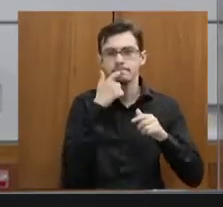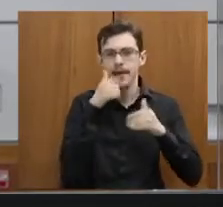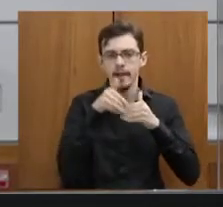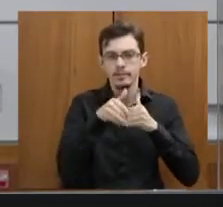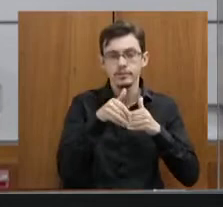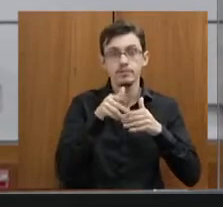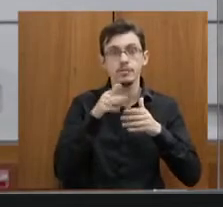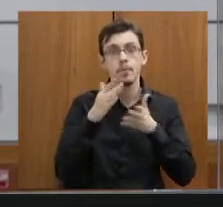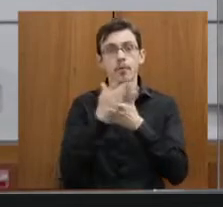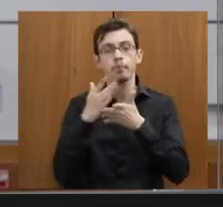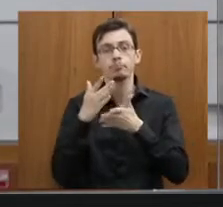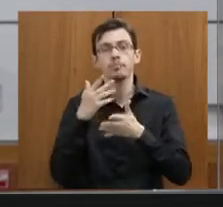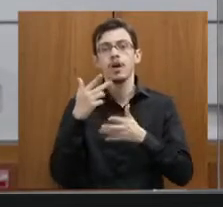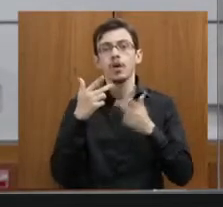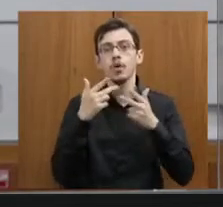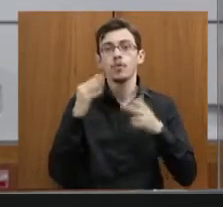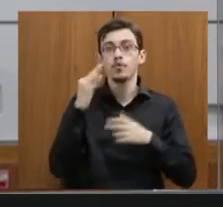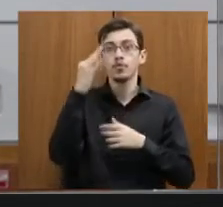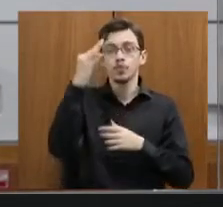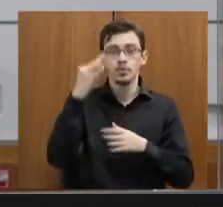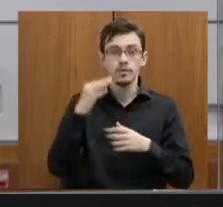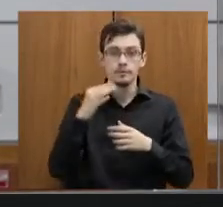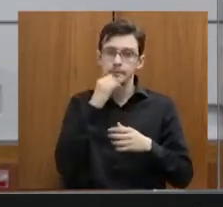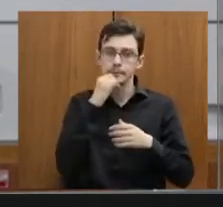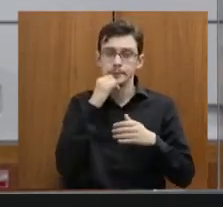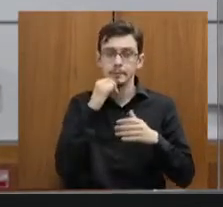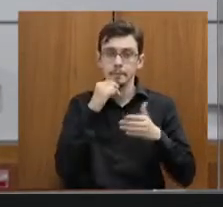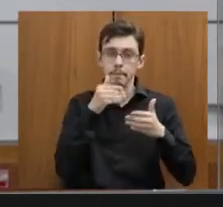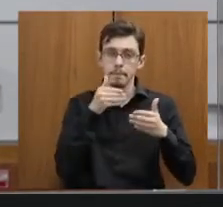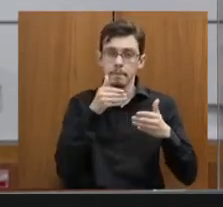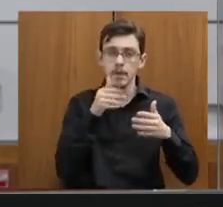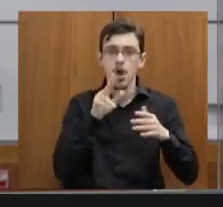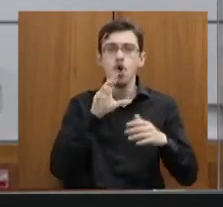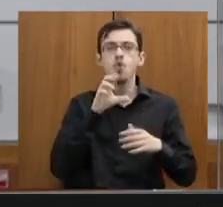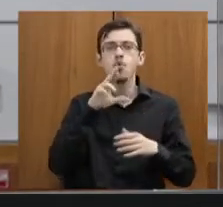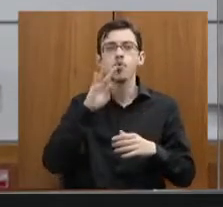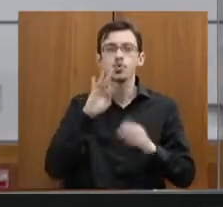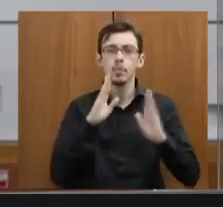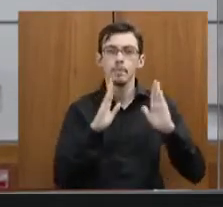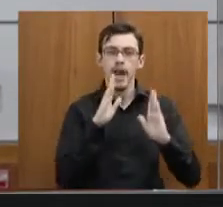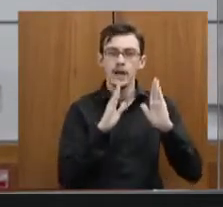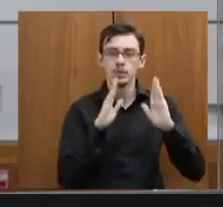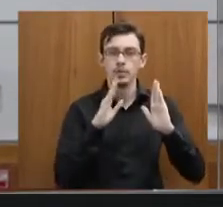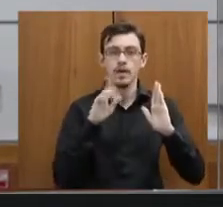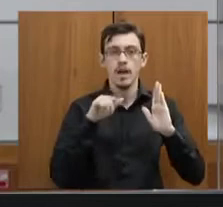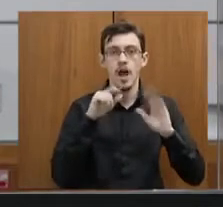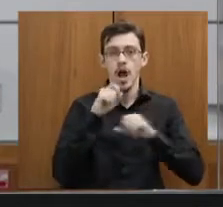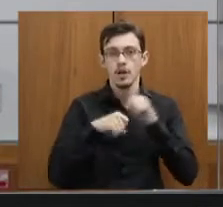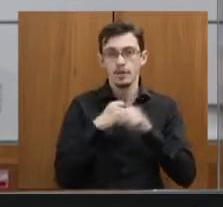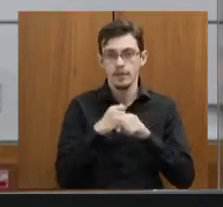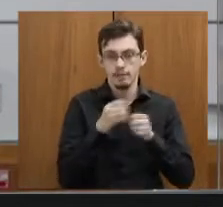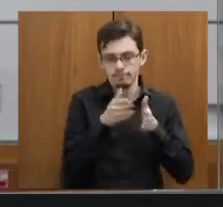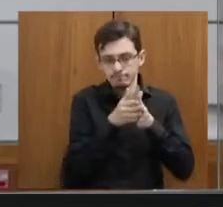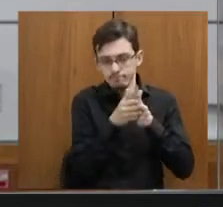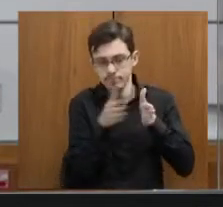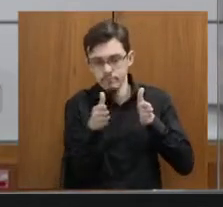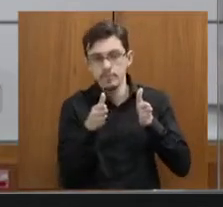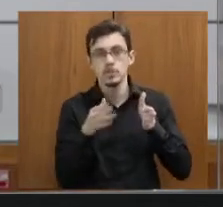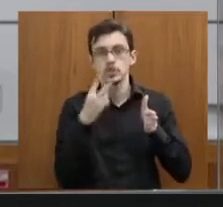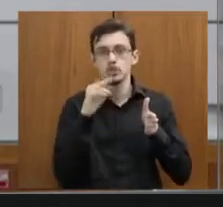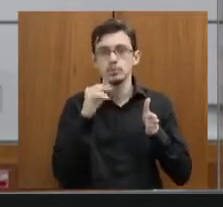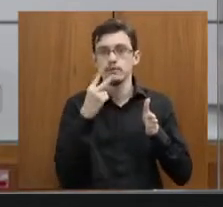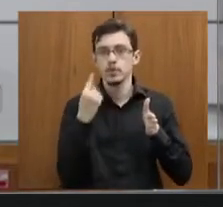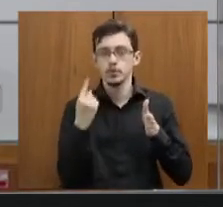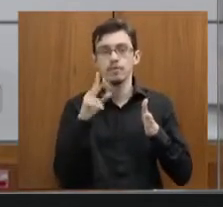prazos e outra a longo prazo a curto prazo a2021 né então o compe está fazendo monitoramento